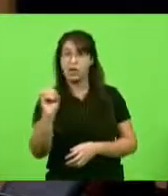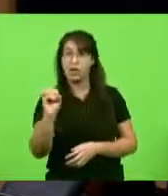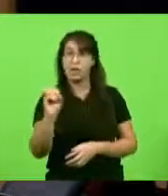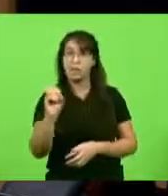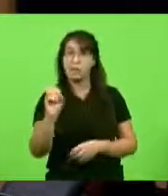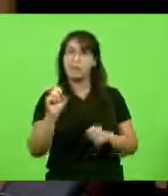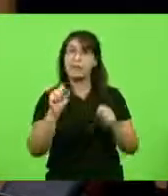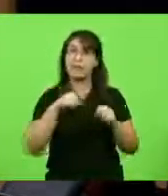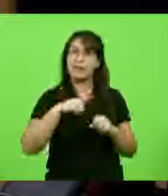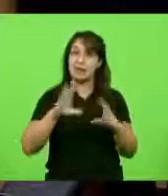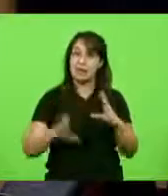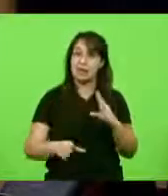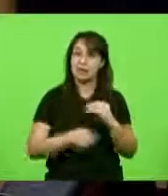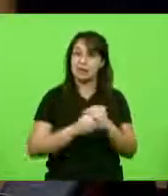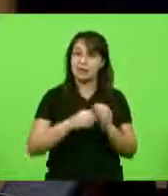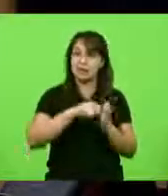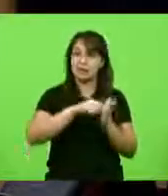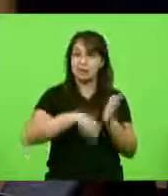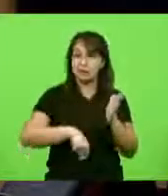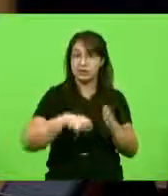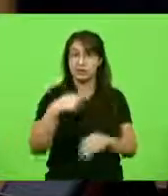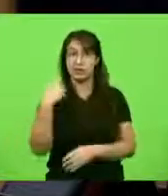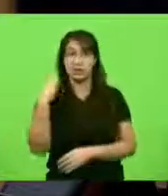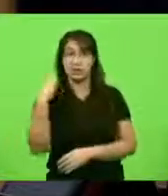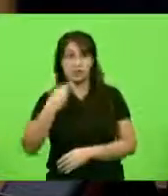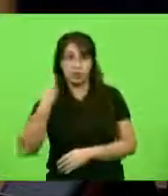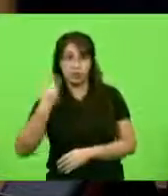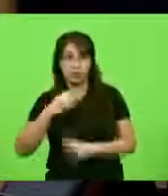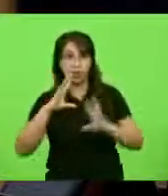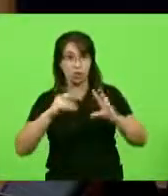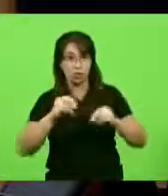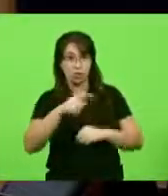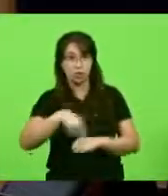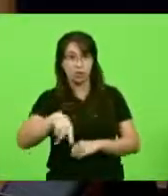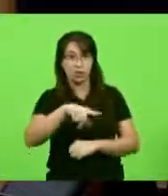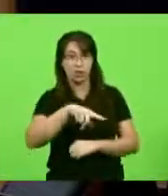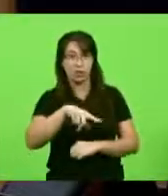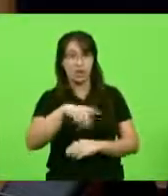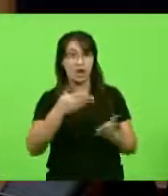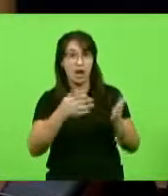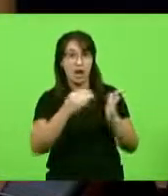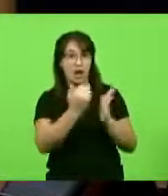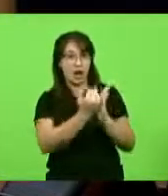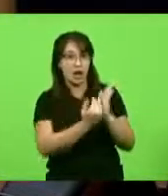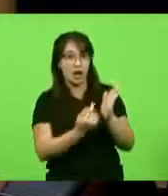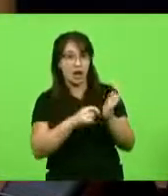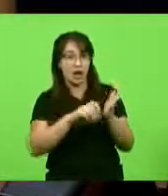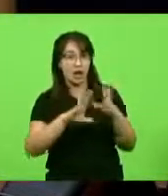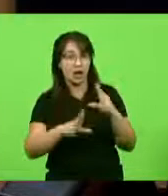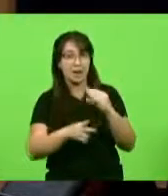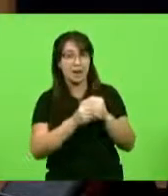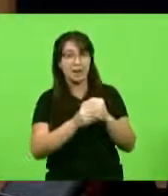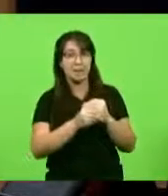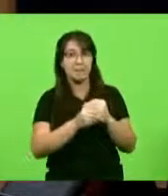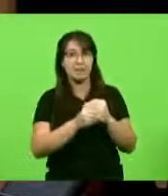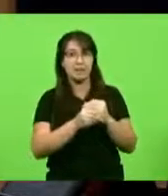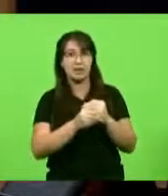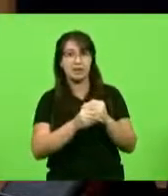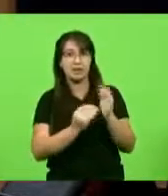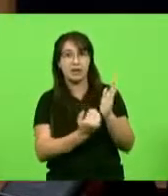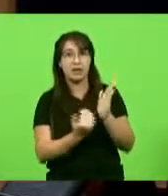emenda assinada pelos deputados, o que, que tem essa emenda aqui, essa subemenda aditiva? O